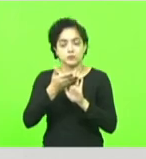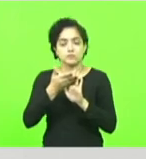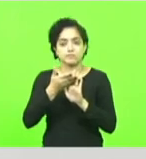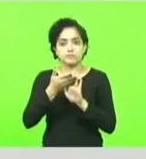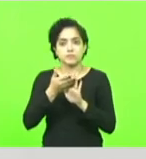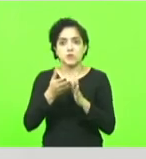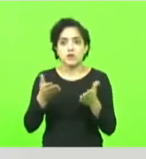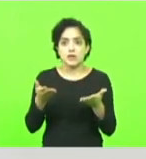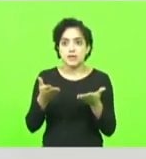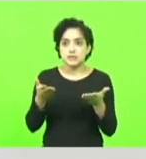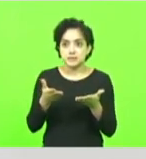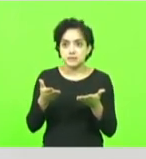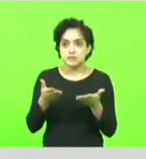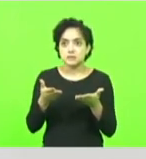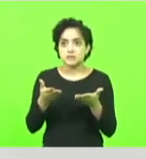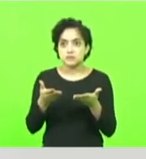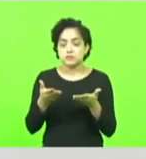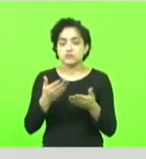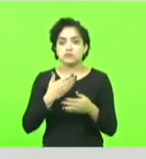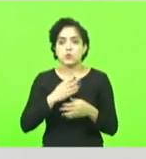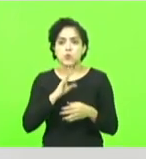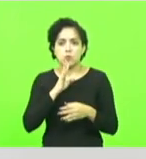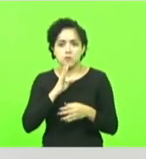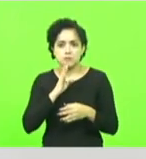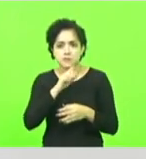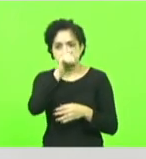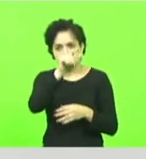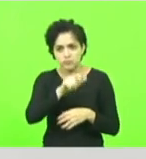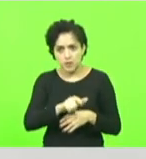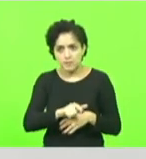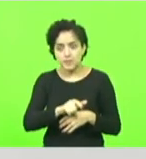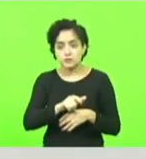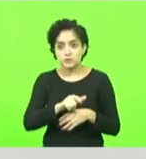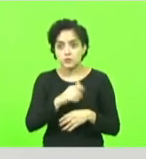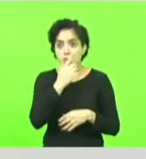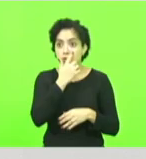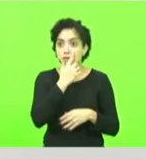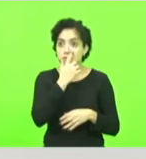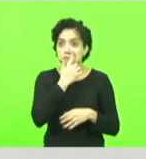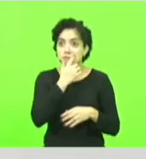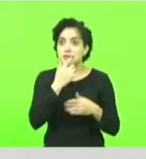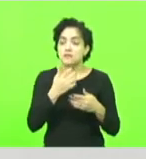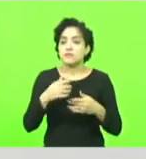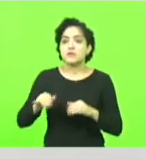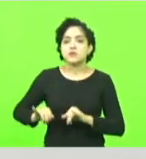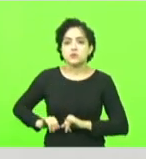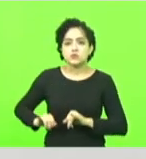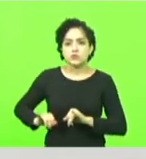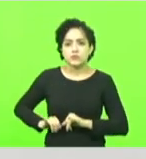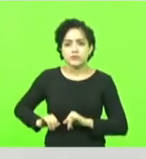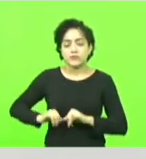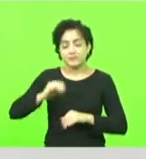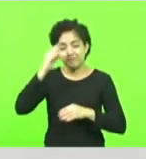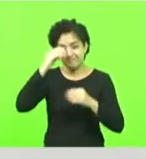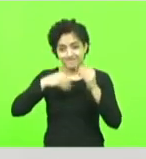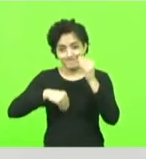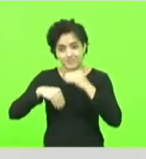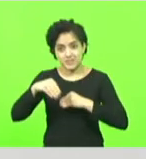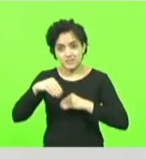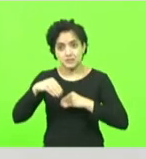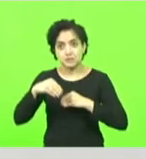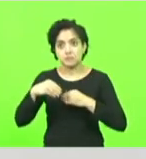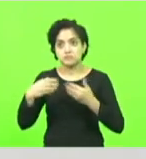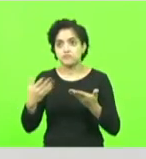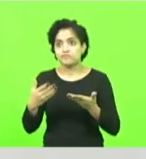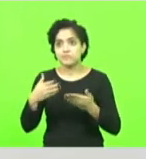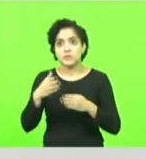semana, fatidicamente, um conhecido nosso, uma pessoa que jamais, nós diríamos, vinha sofrendo de um quadro de depressão, e foi para o